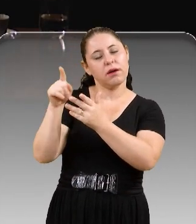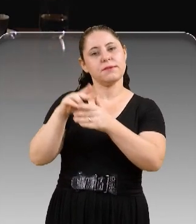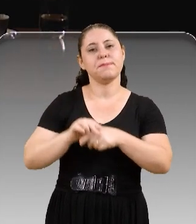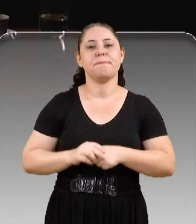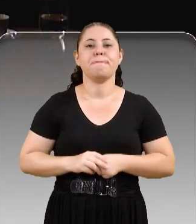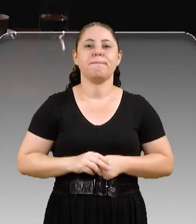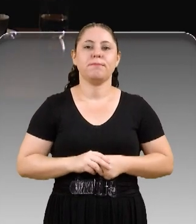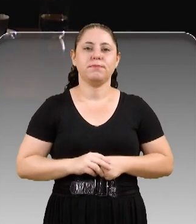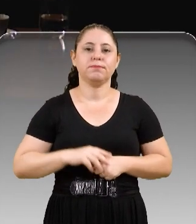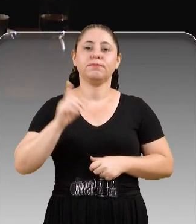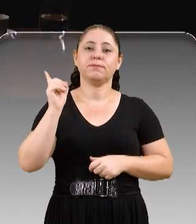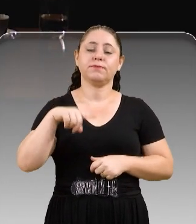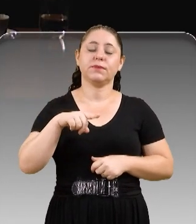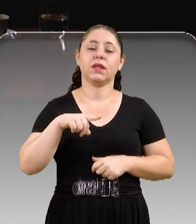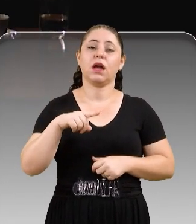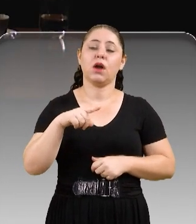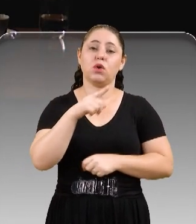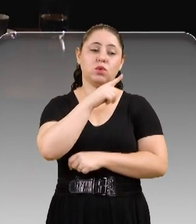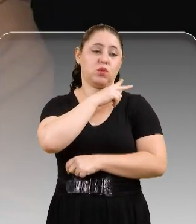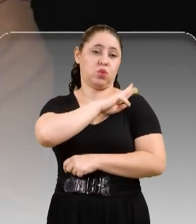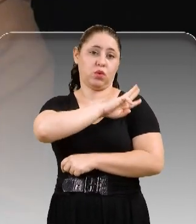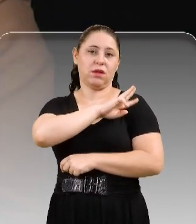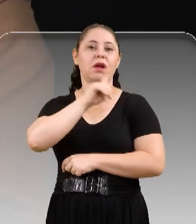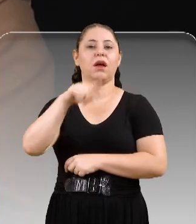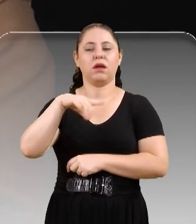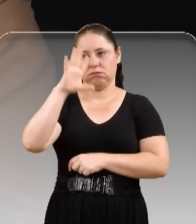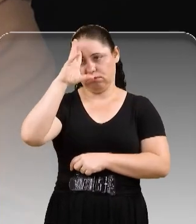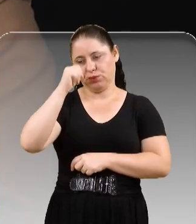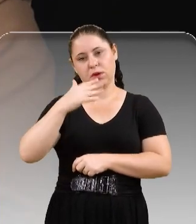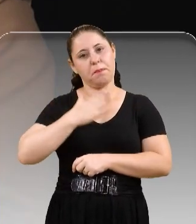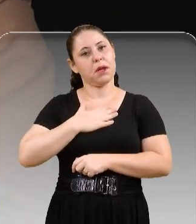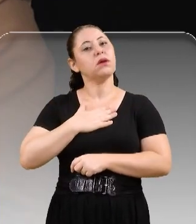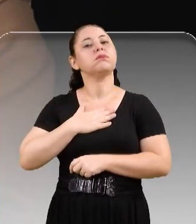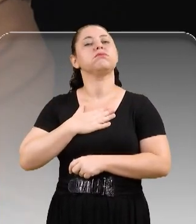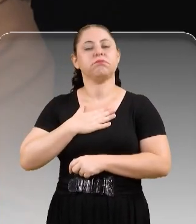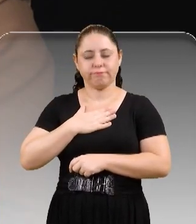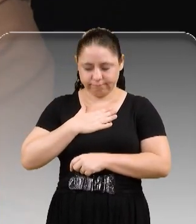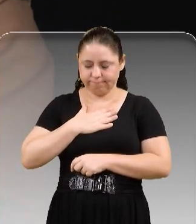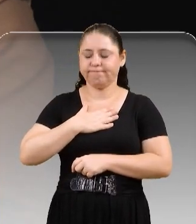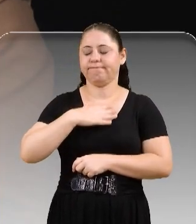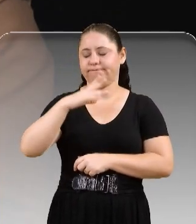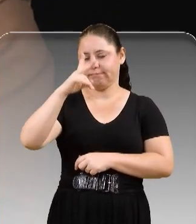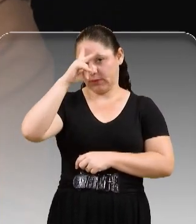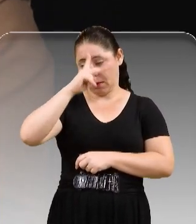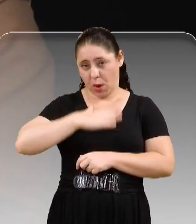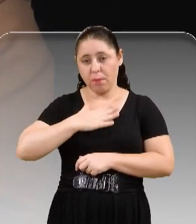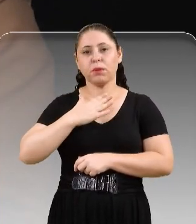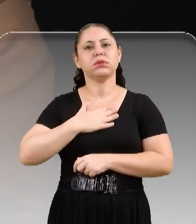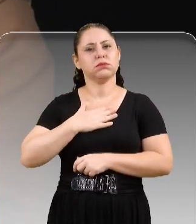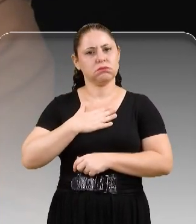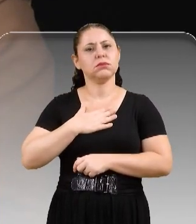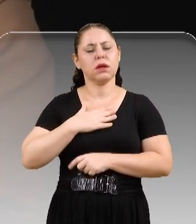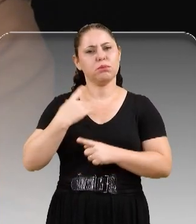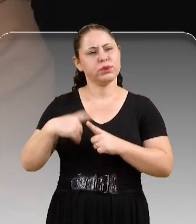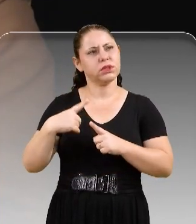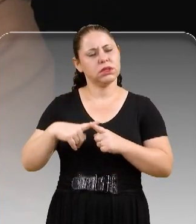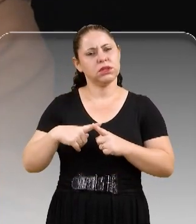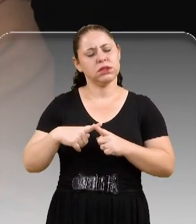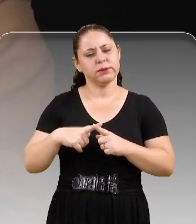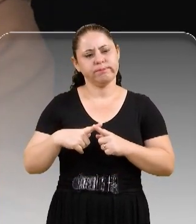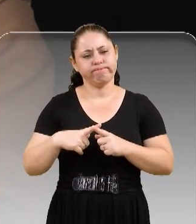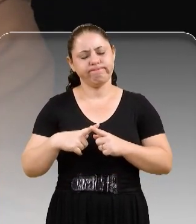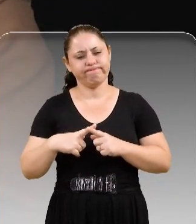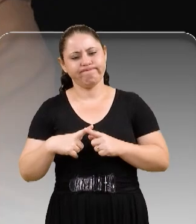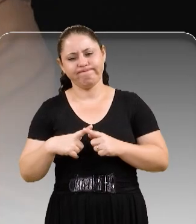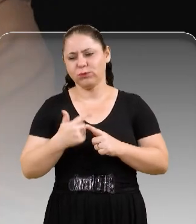já o secundário, né. Foi uma decisão sua? Foi uma decisão minha. Muito maduro. Porque